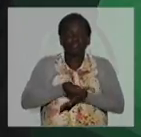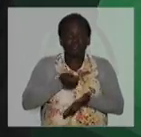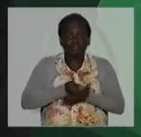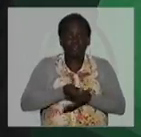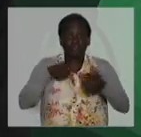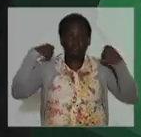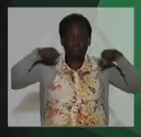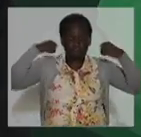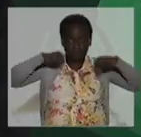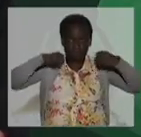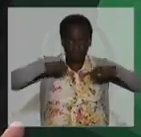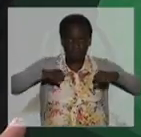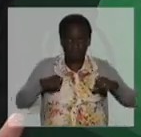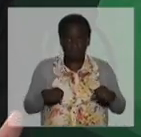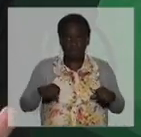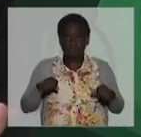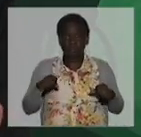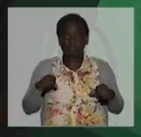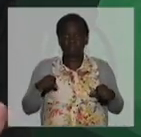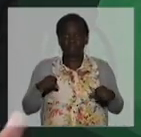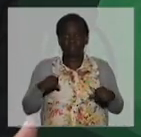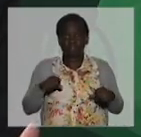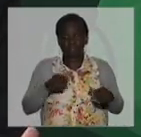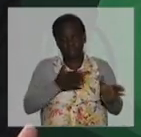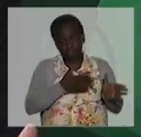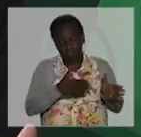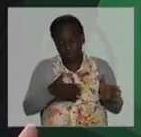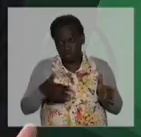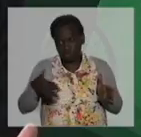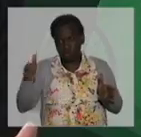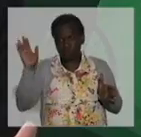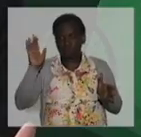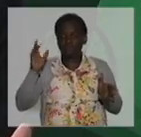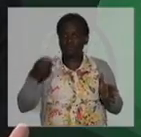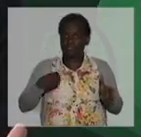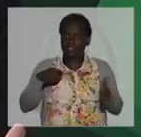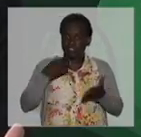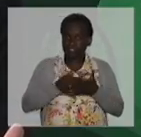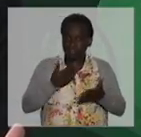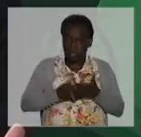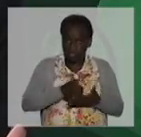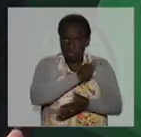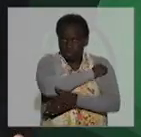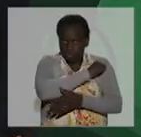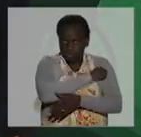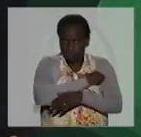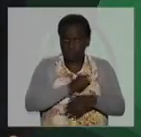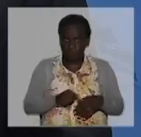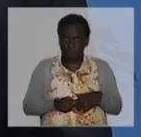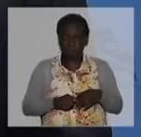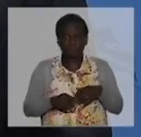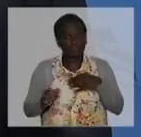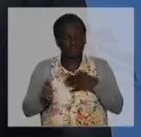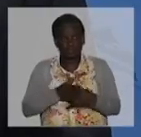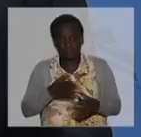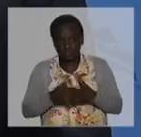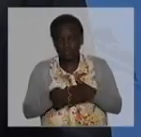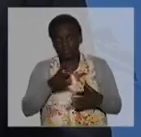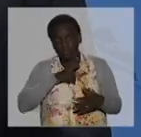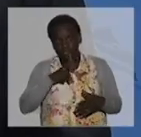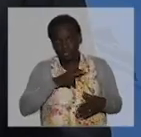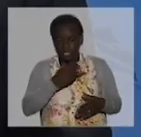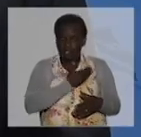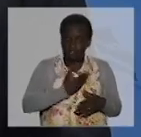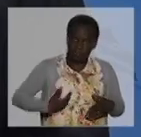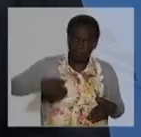obriga a prática de atividade física durante toda a vida escolar do aluno. Isso tanto faz na pública como na